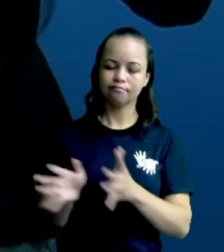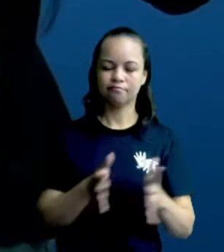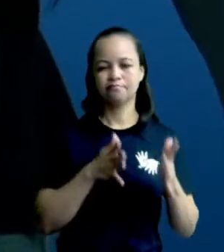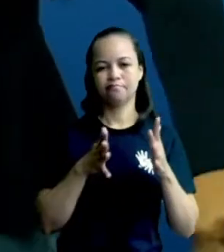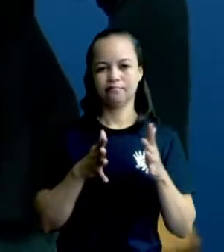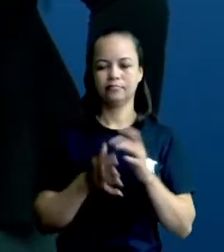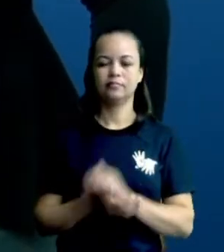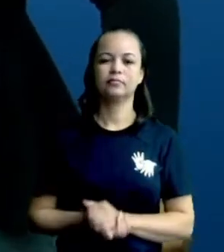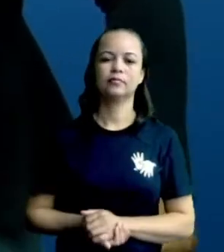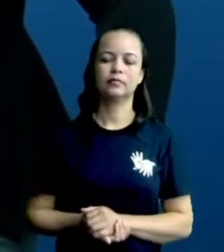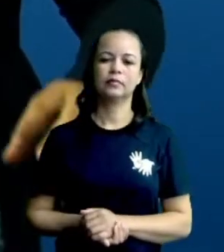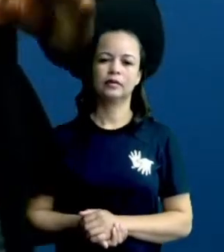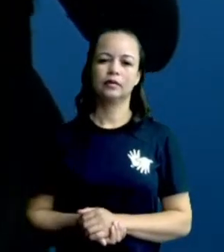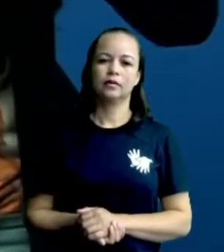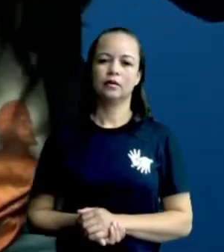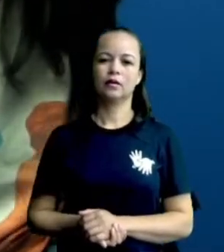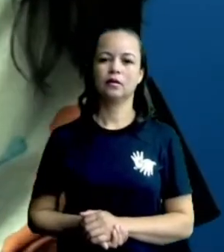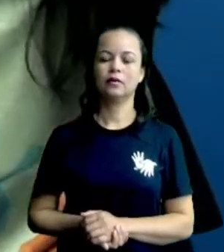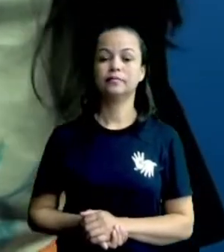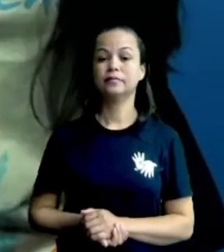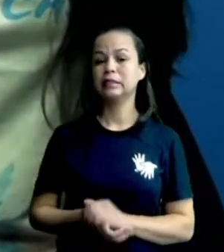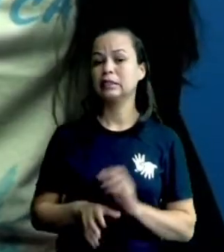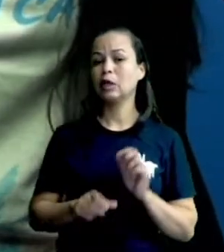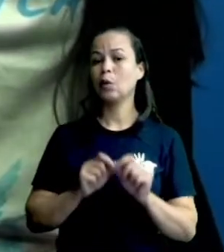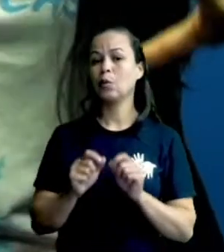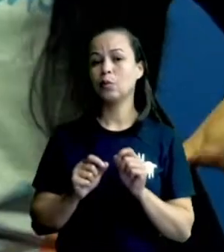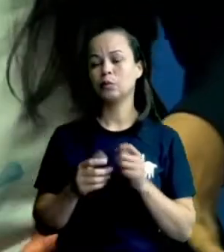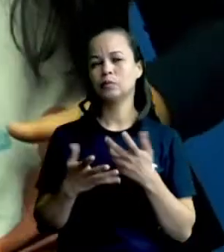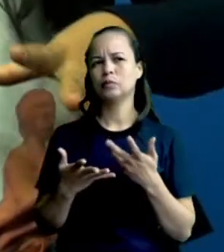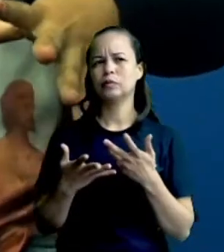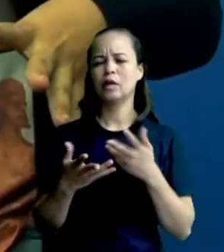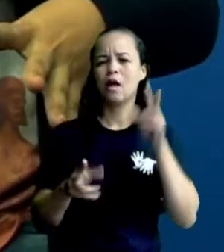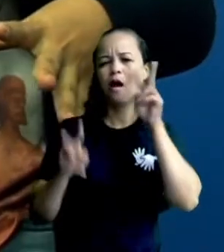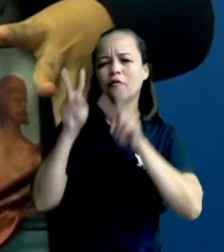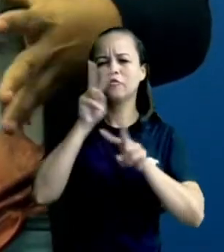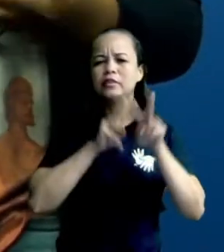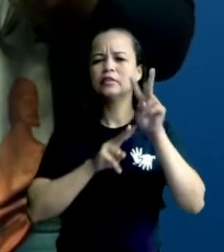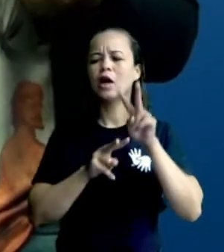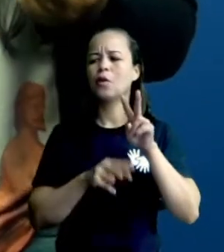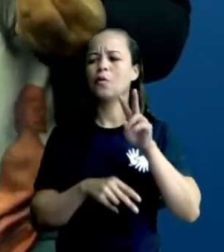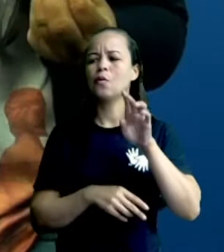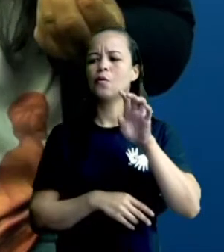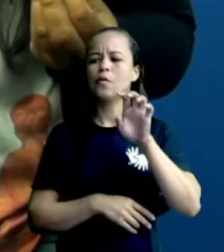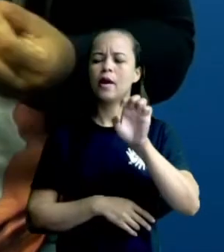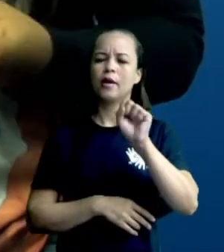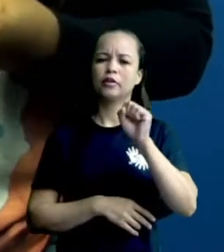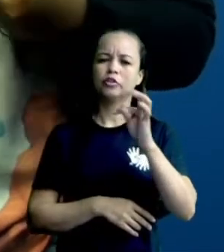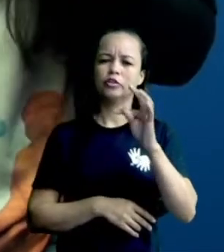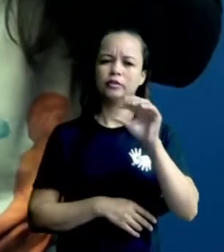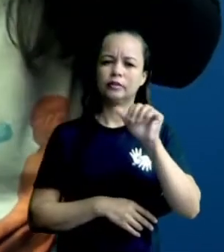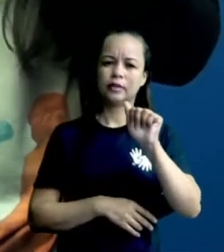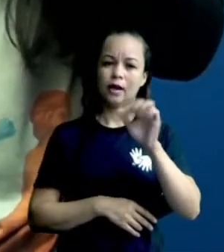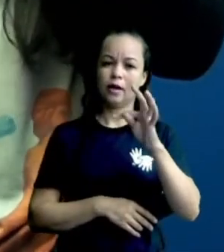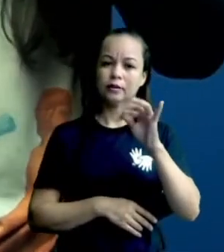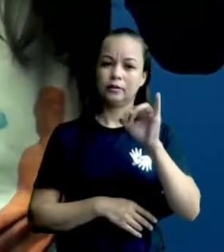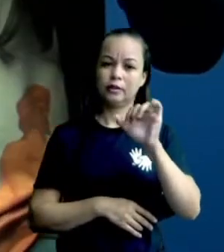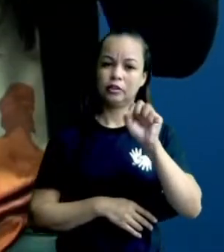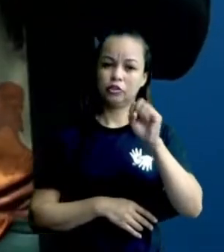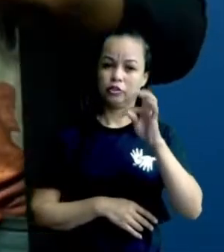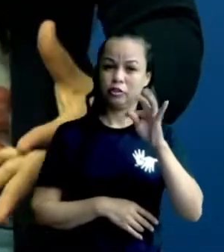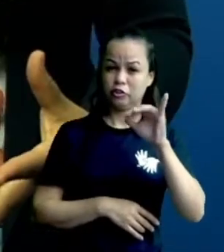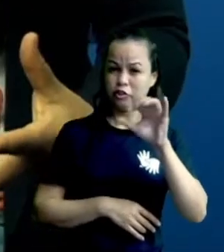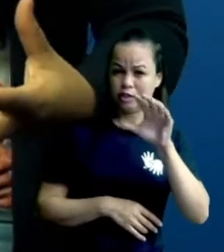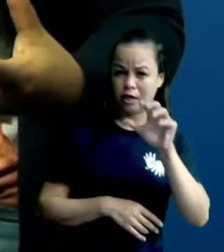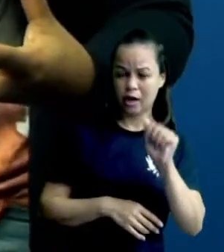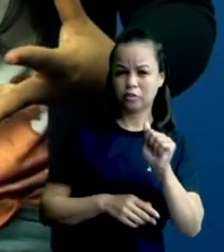Continuando, vamos lá. O que é essa visão estatística? O que podemos identificar? Como